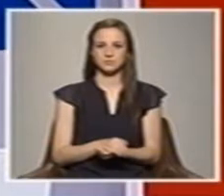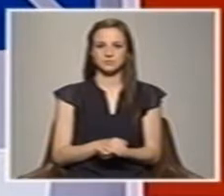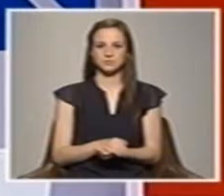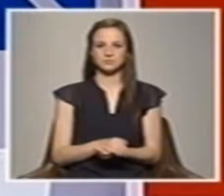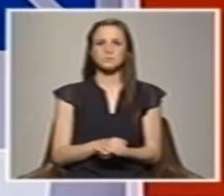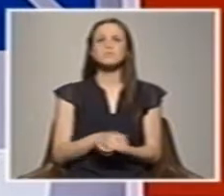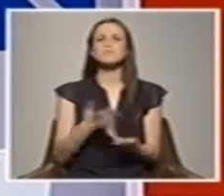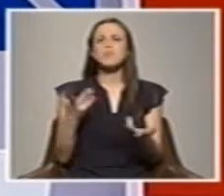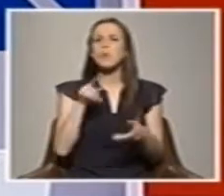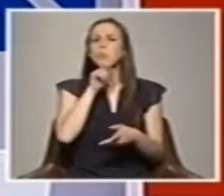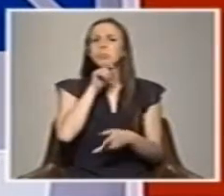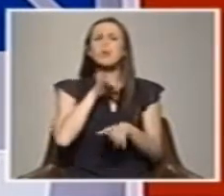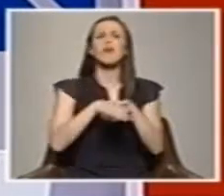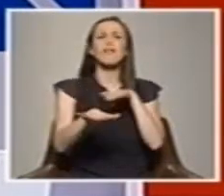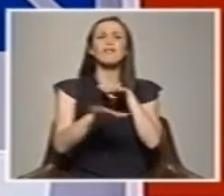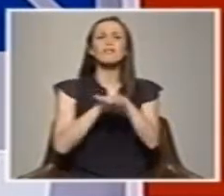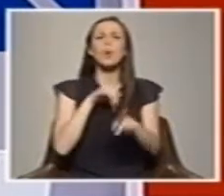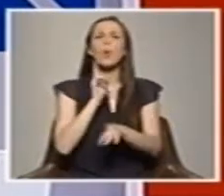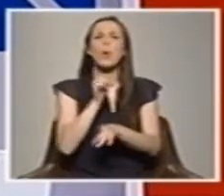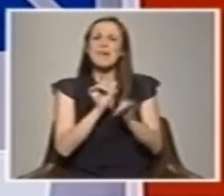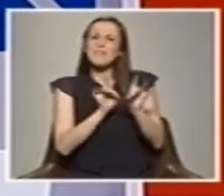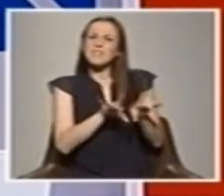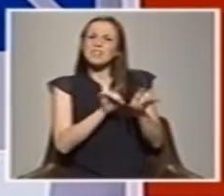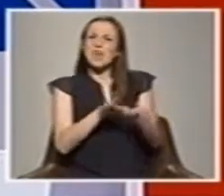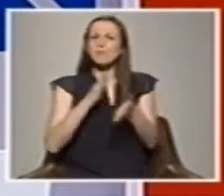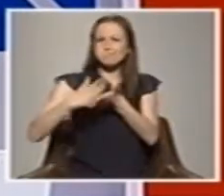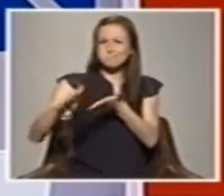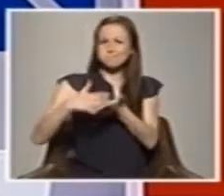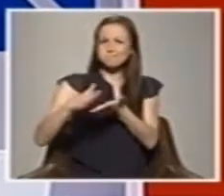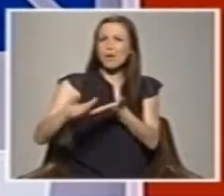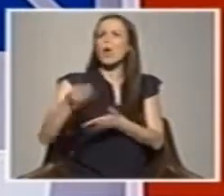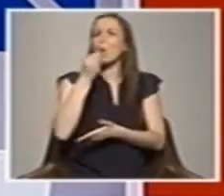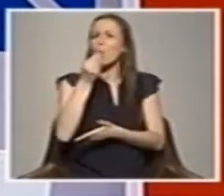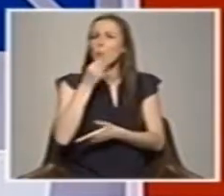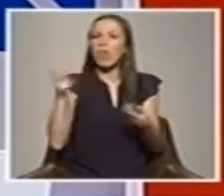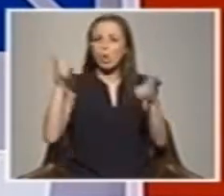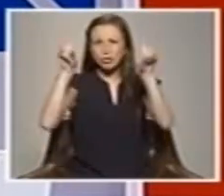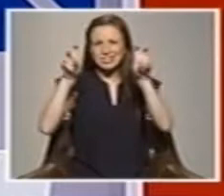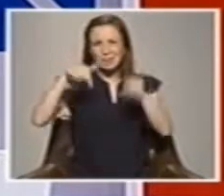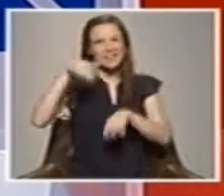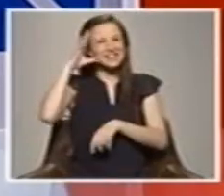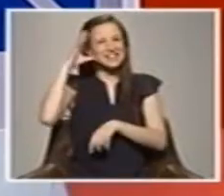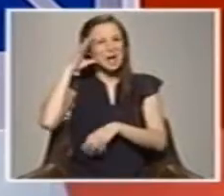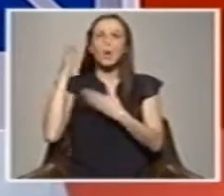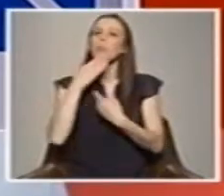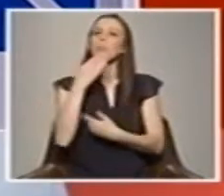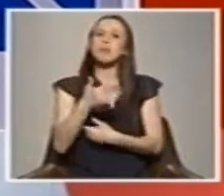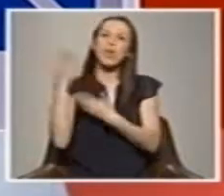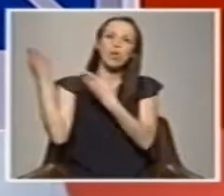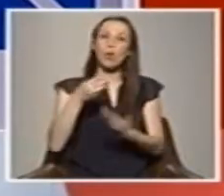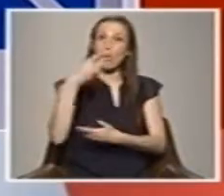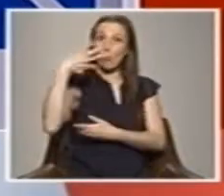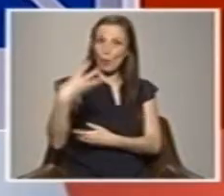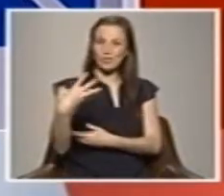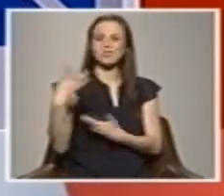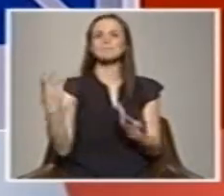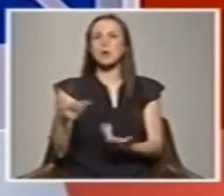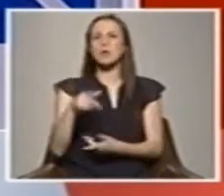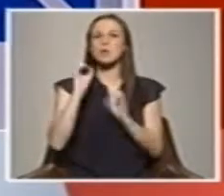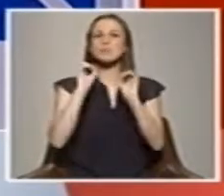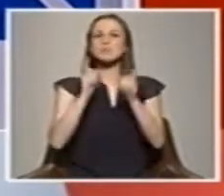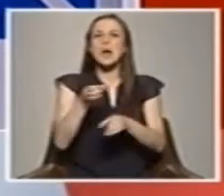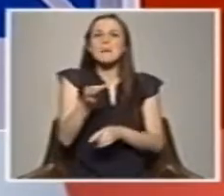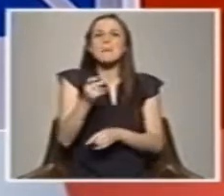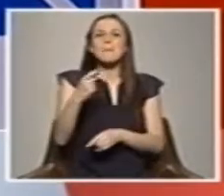O que é que podemos fazer para combater o desperdício alimentar? É o tema desta tarde. Muito obrigada aos meus 4 convidados. Vou começar pela